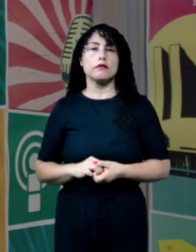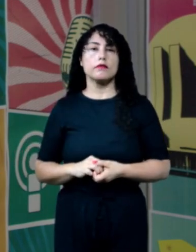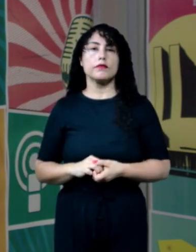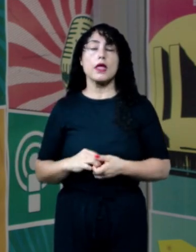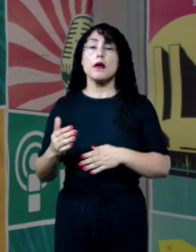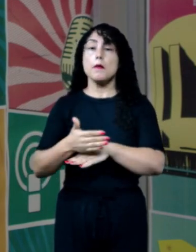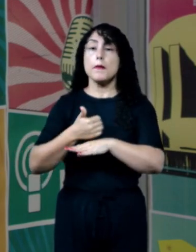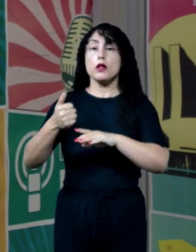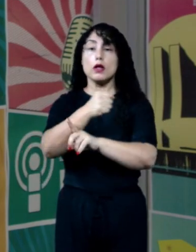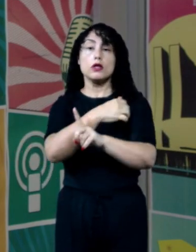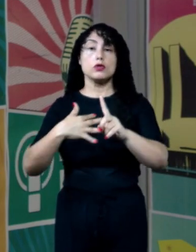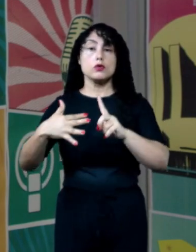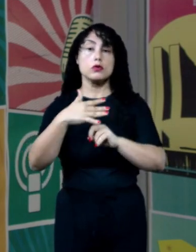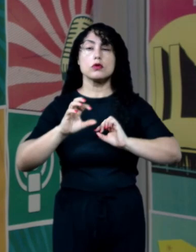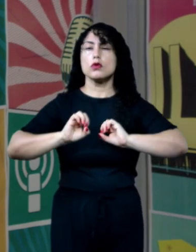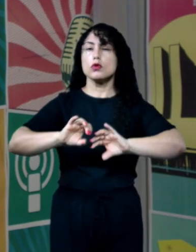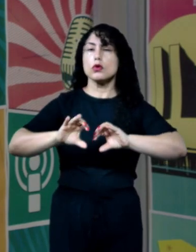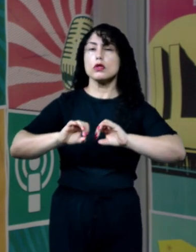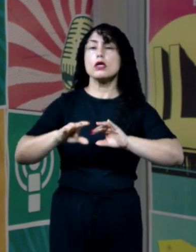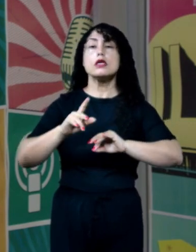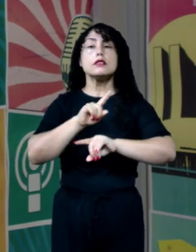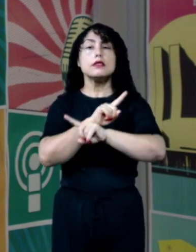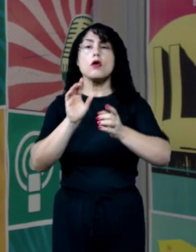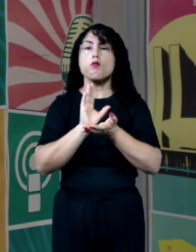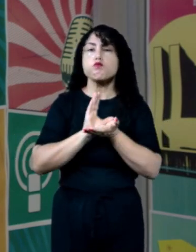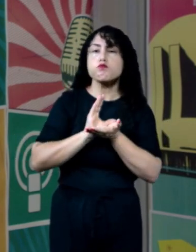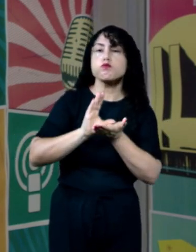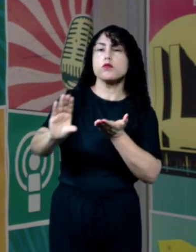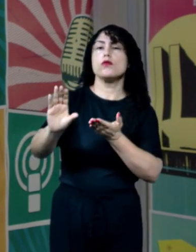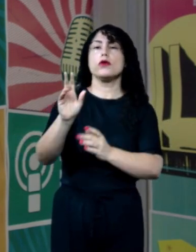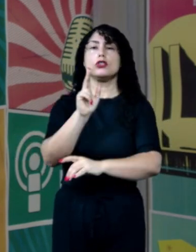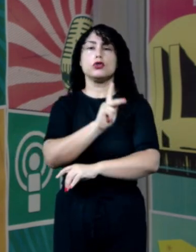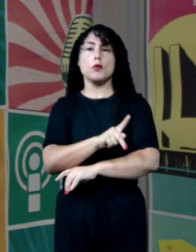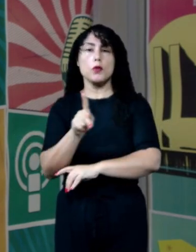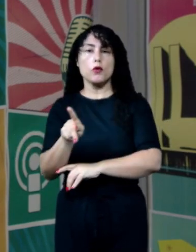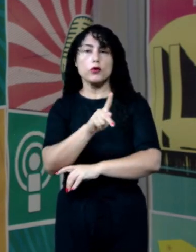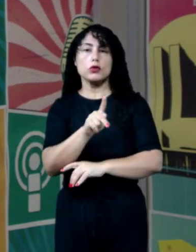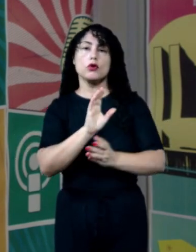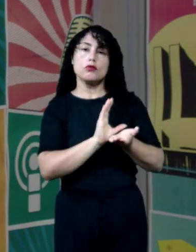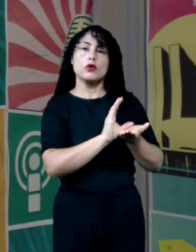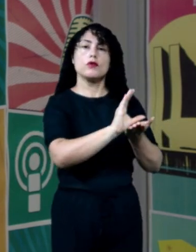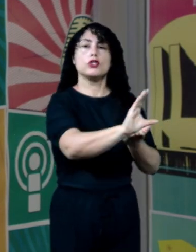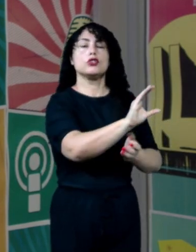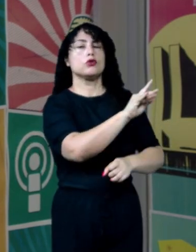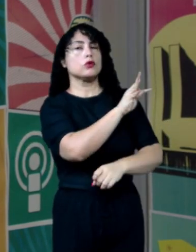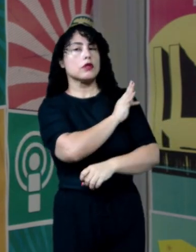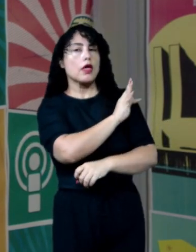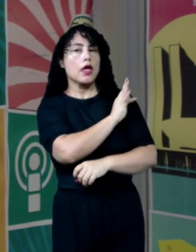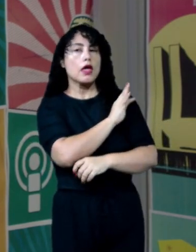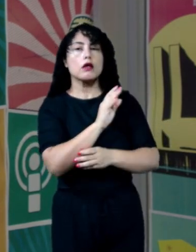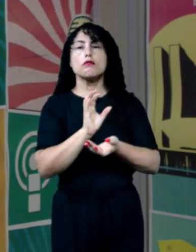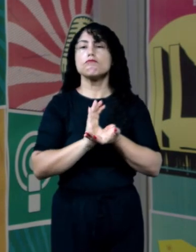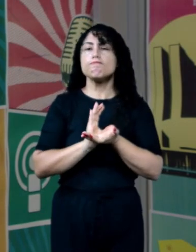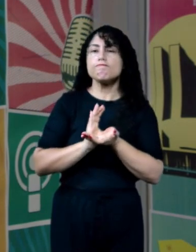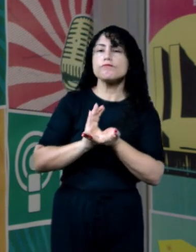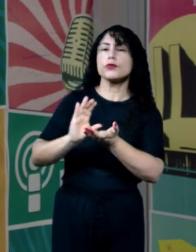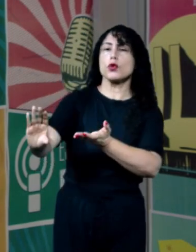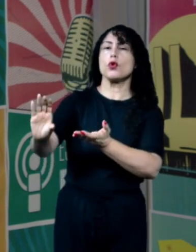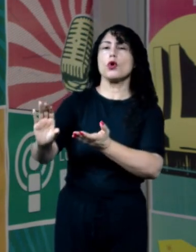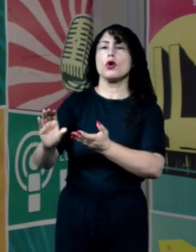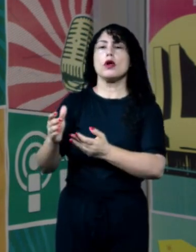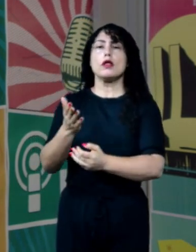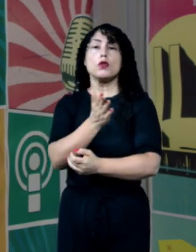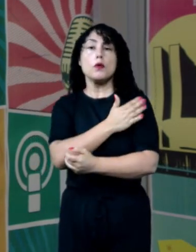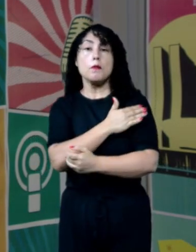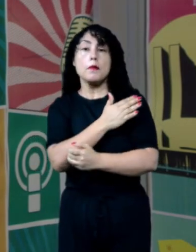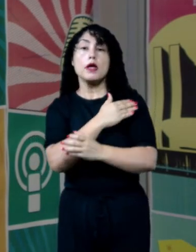melhorar a sociedade pela educação se não investir no professor, nos técnicos, no corpo, na